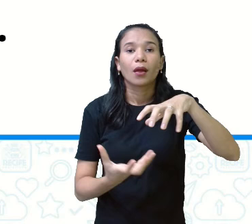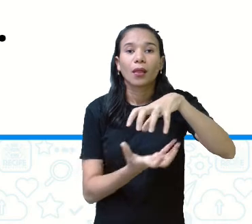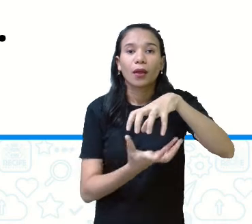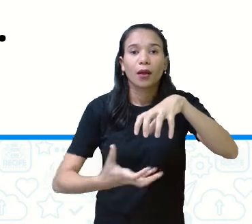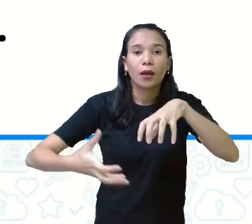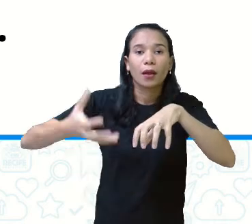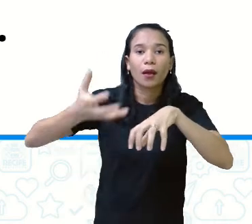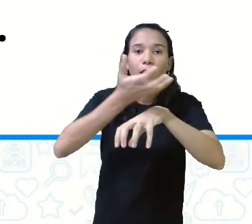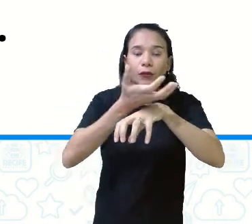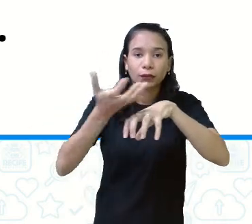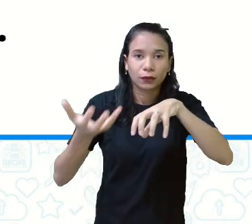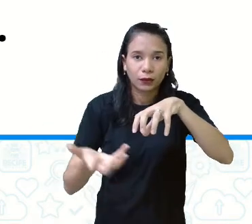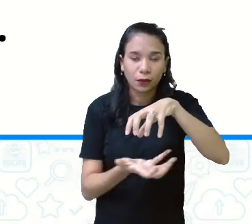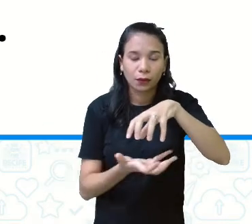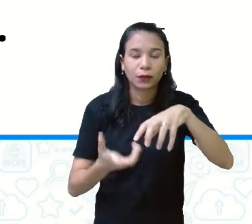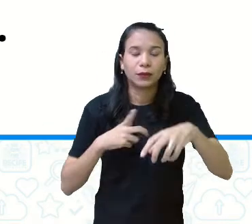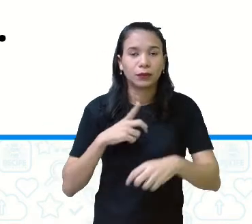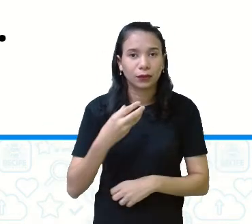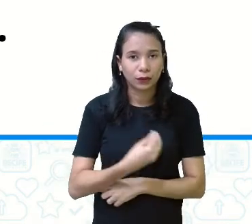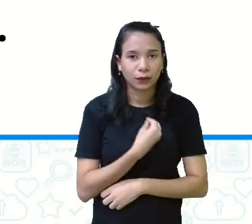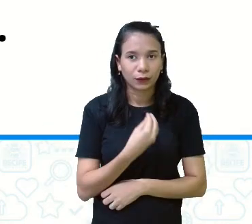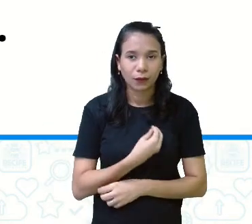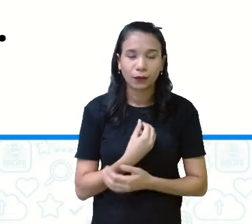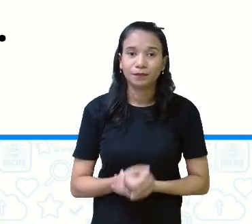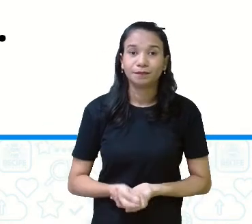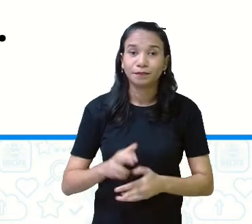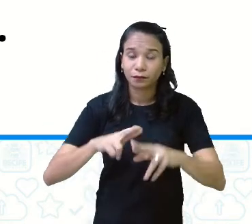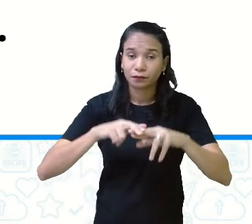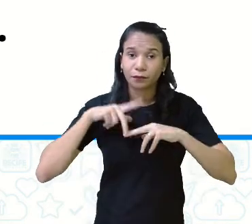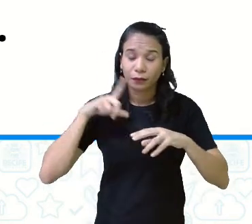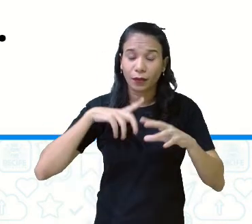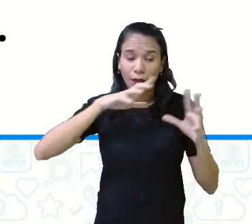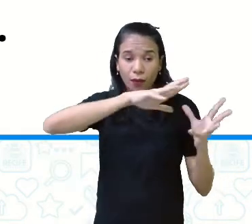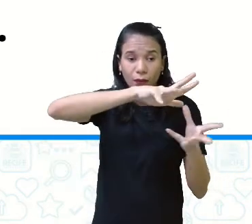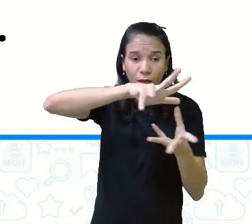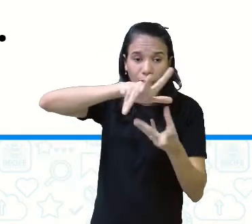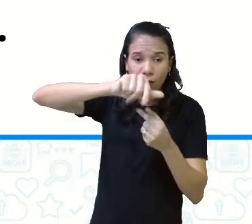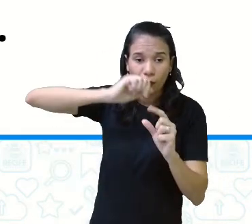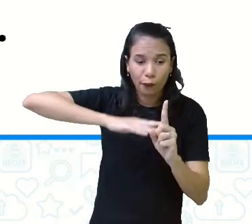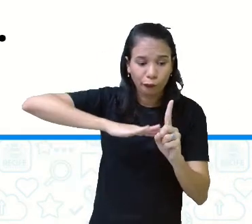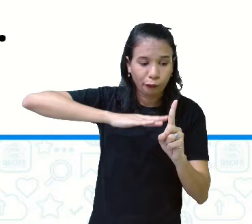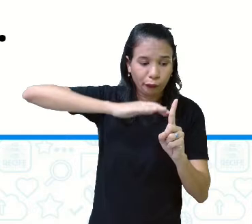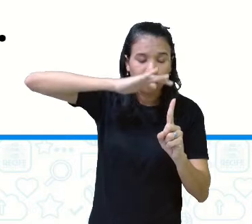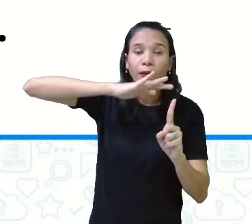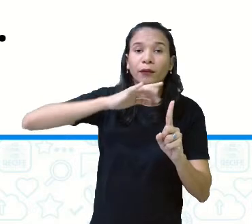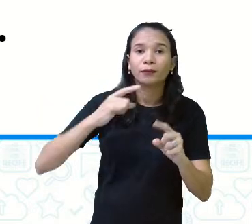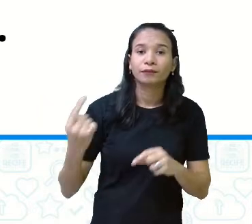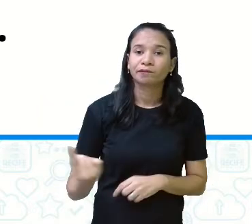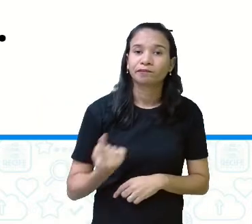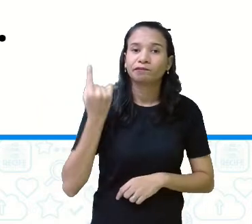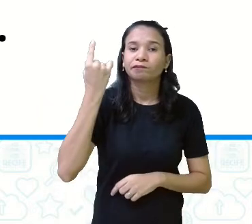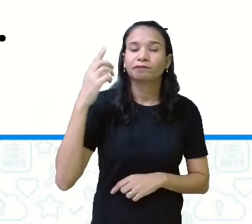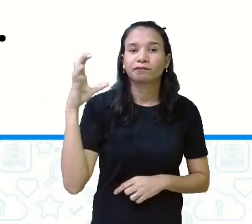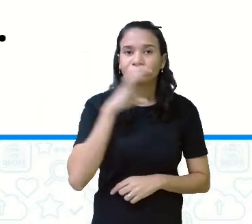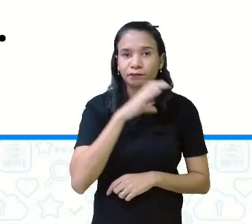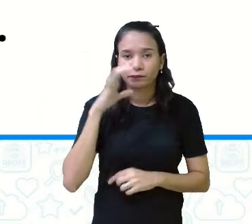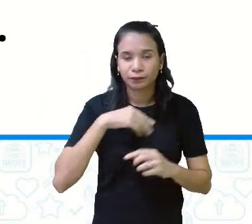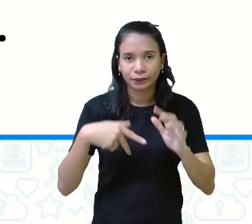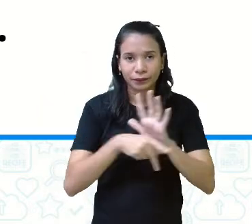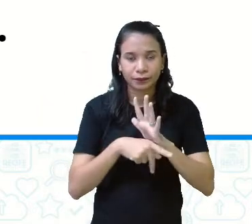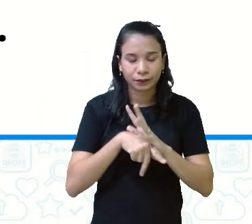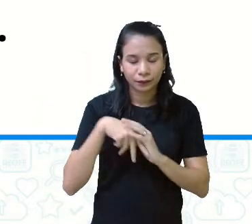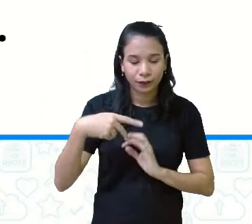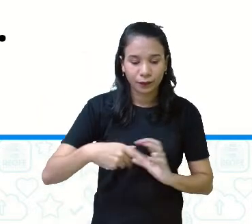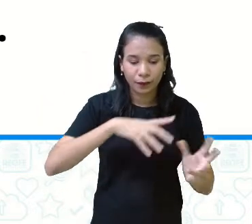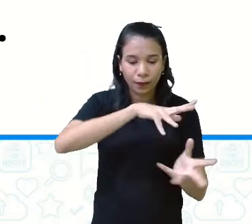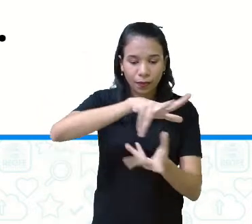do nosso planeta. O aquecimento global designa o aumento das temperaturas médias do